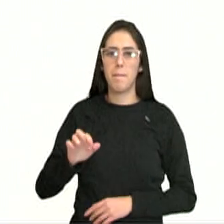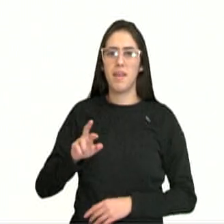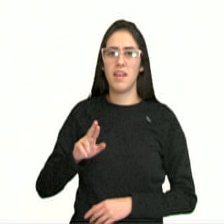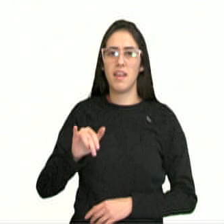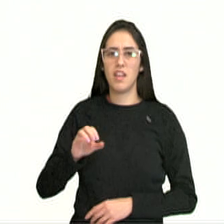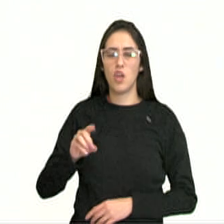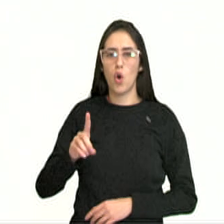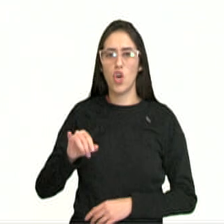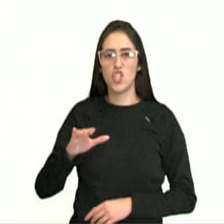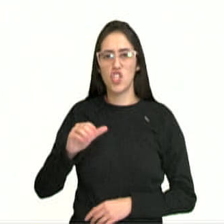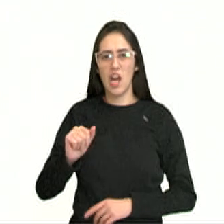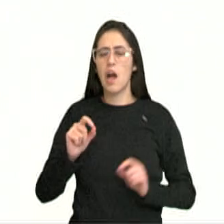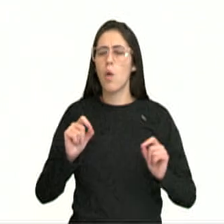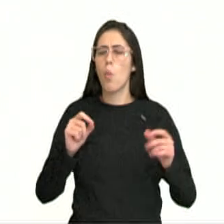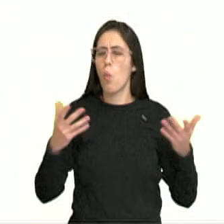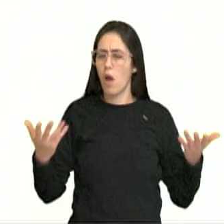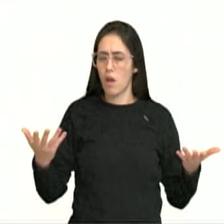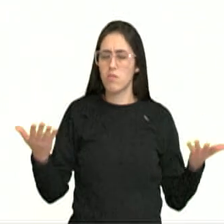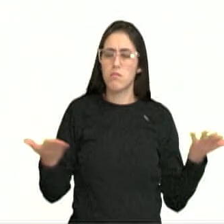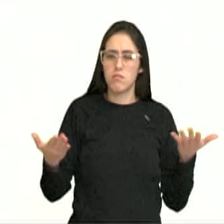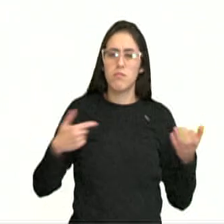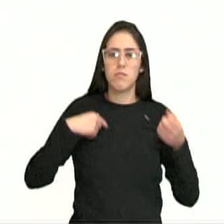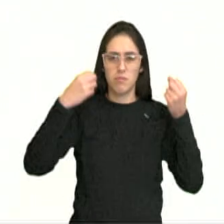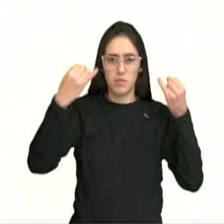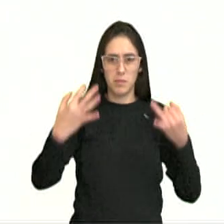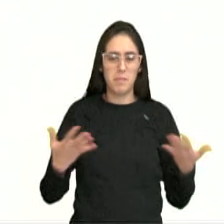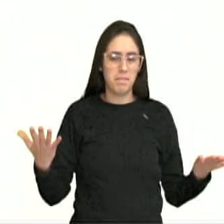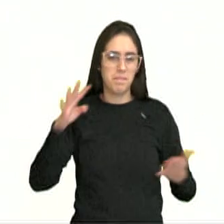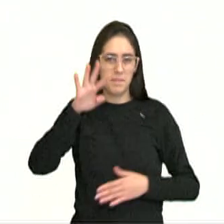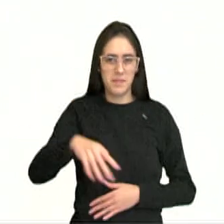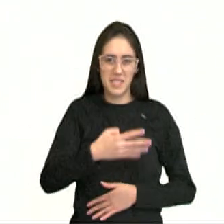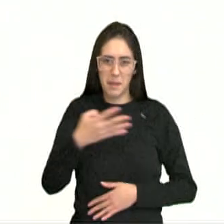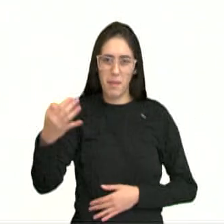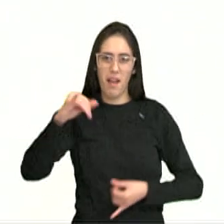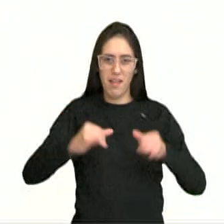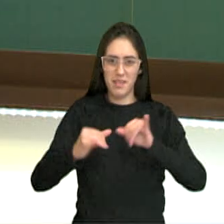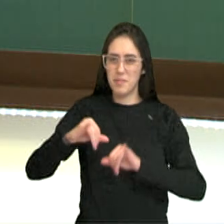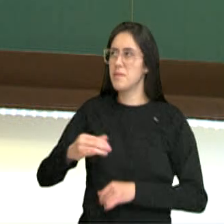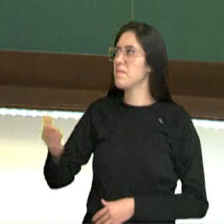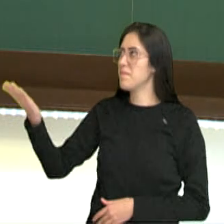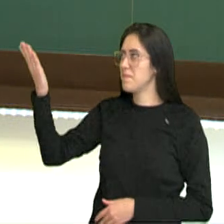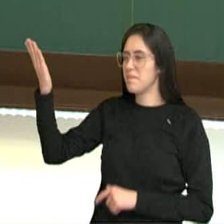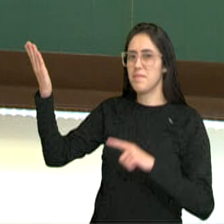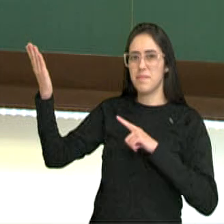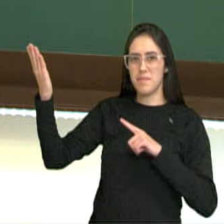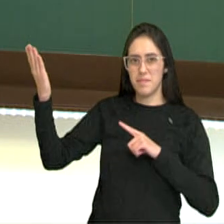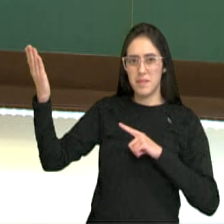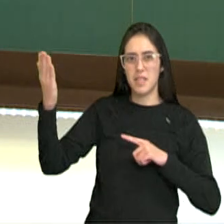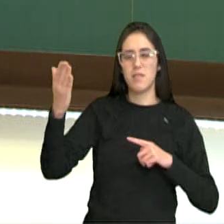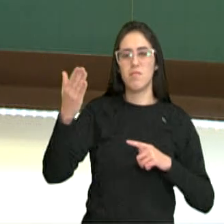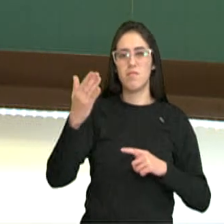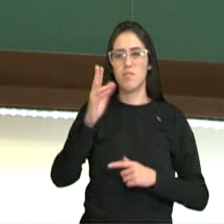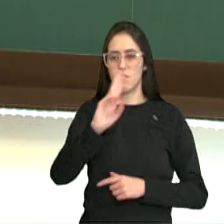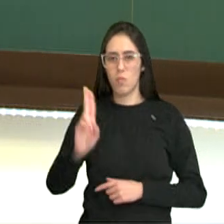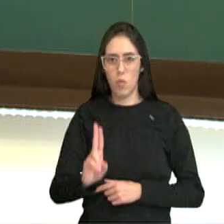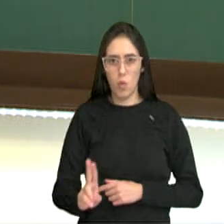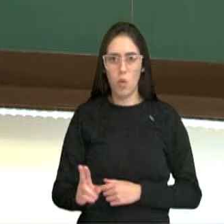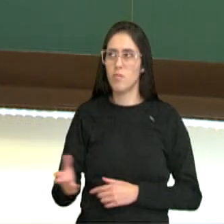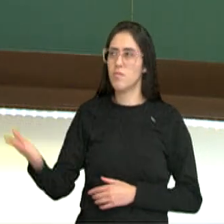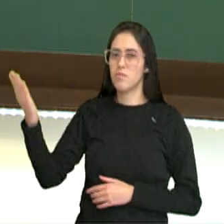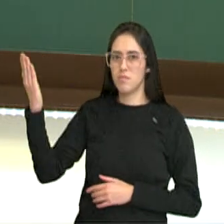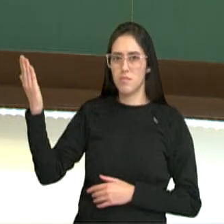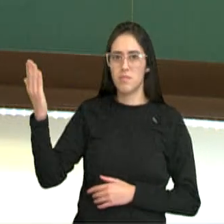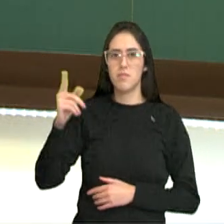aula. Então aqui a gente tem a nossa tabela periódica e estamos vendo as últimas propriedades periódicas dessa